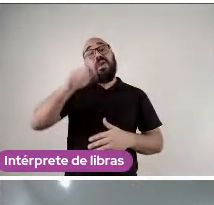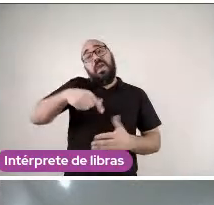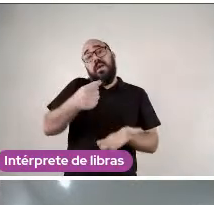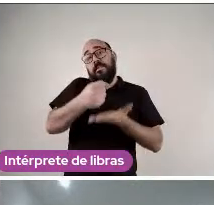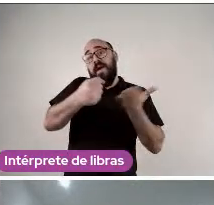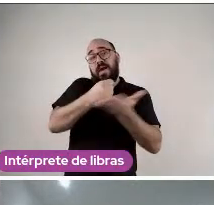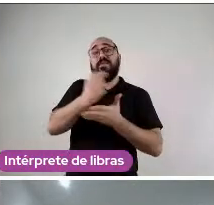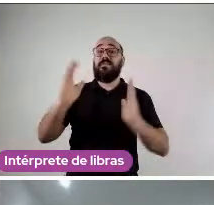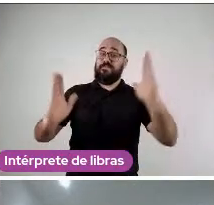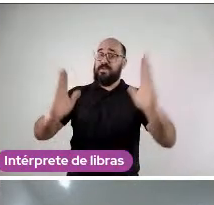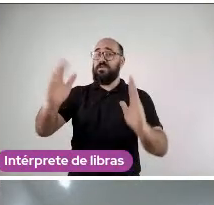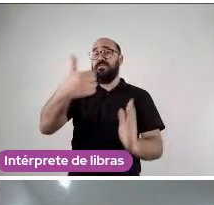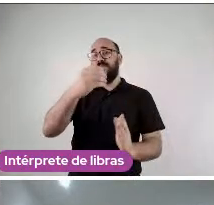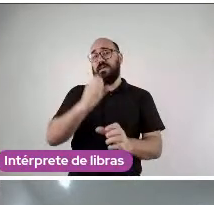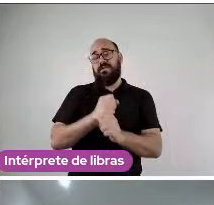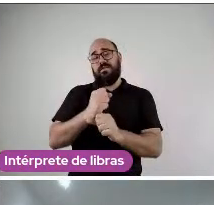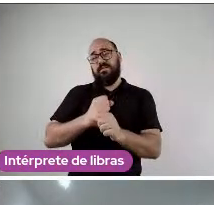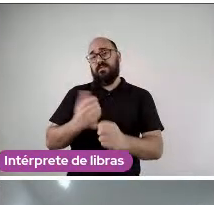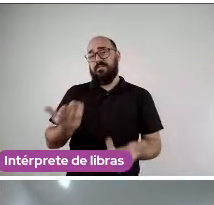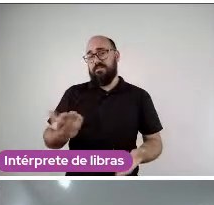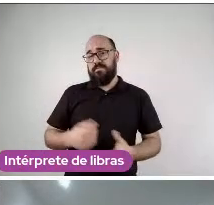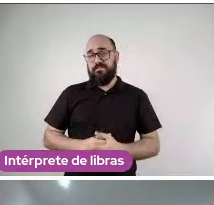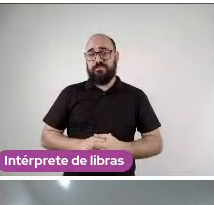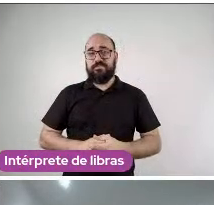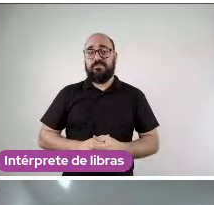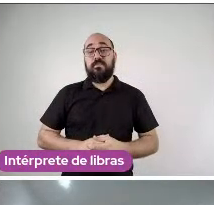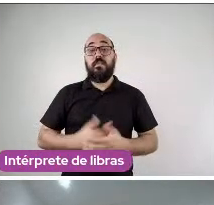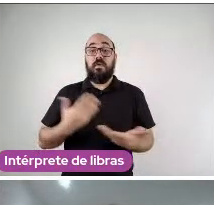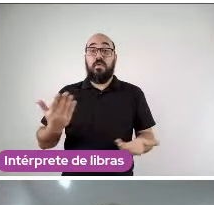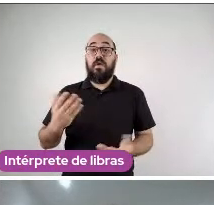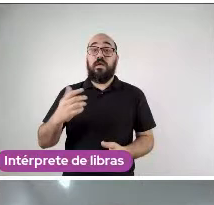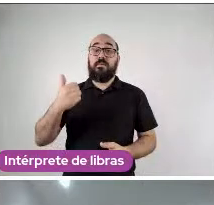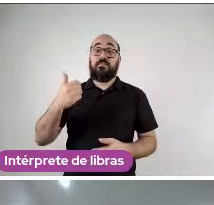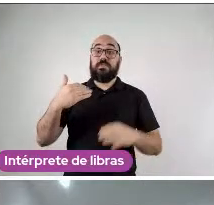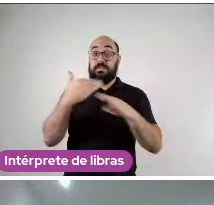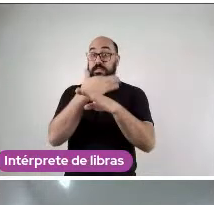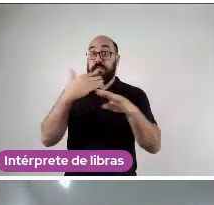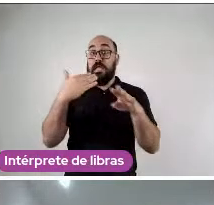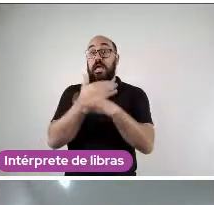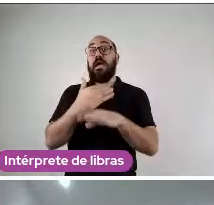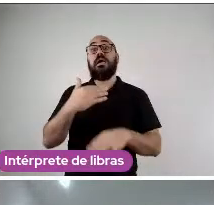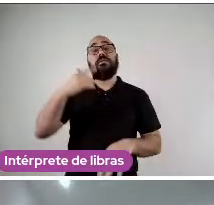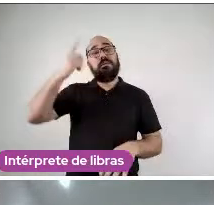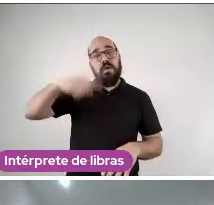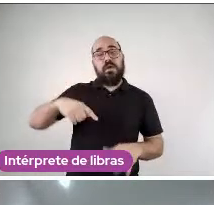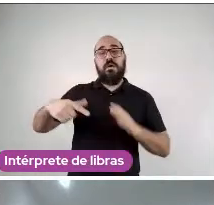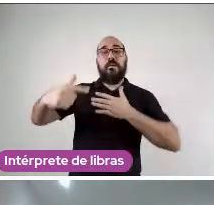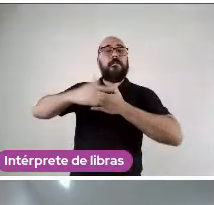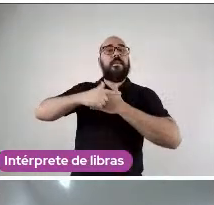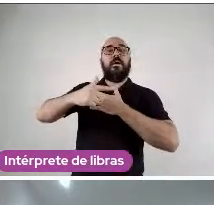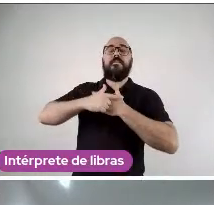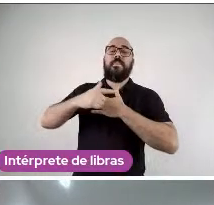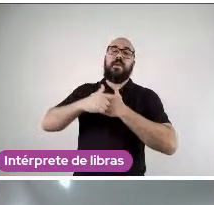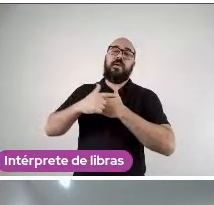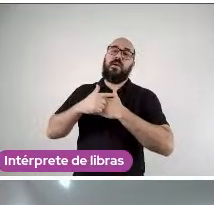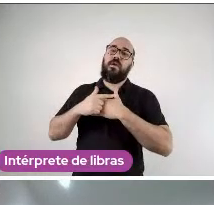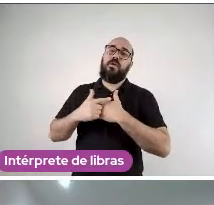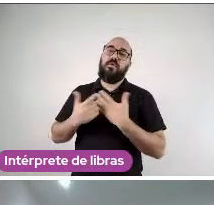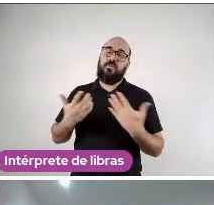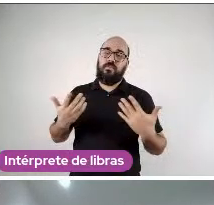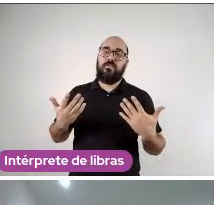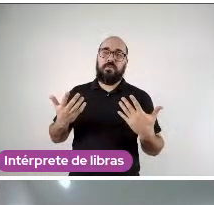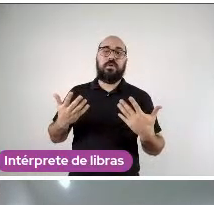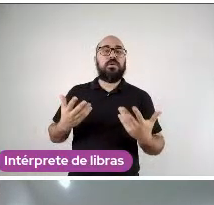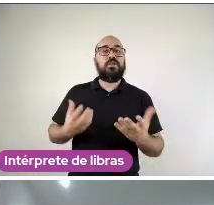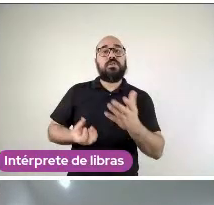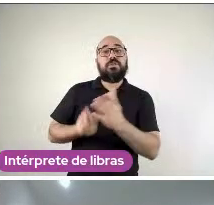oceano, que a gente vai ver um pouquinho mais para frente. Então, as cidades, elas possuem esse papel super importante nessa